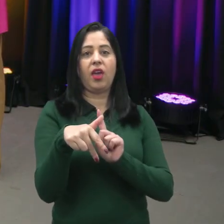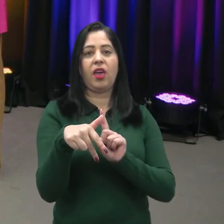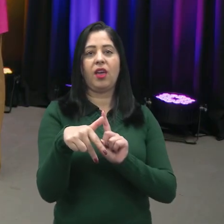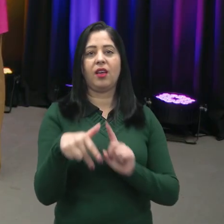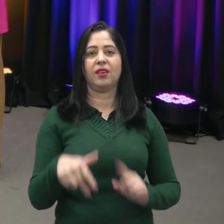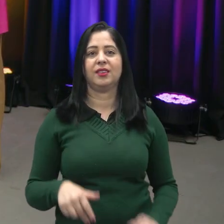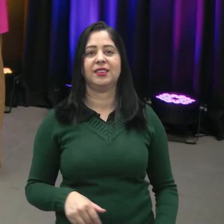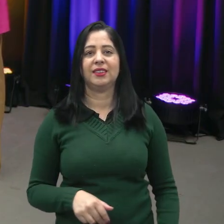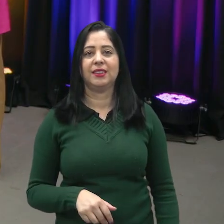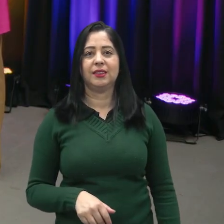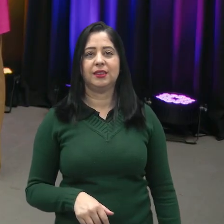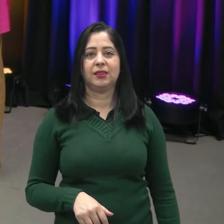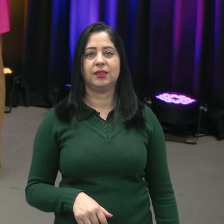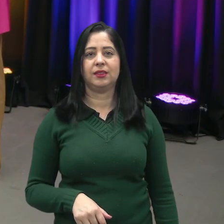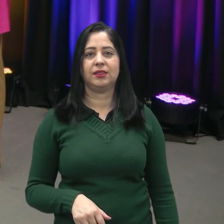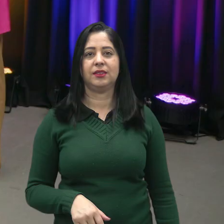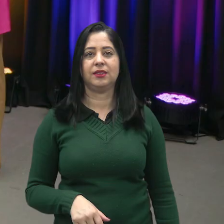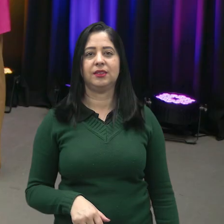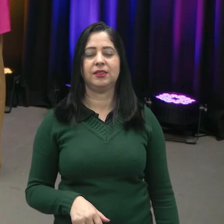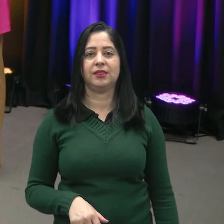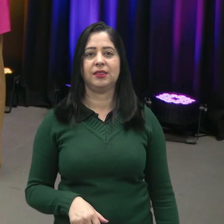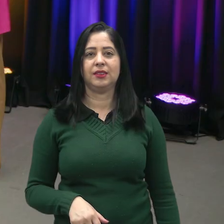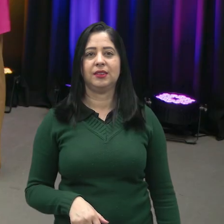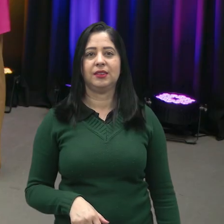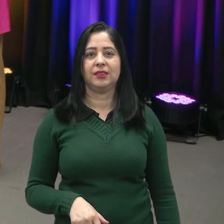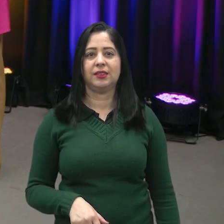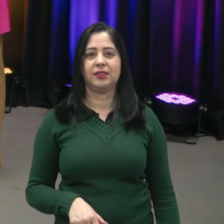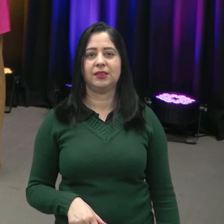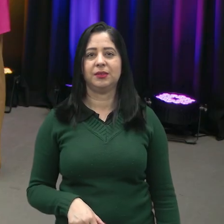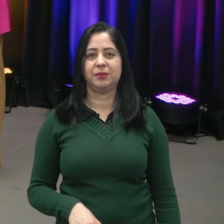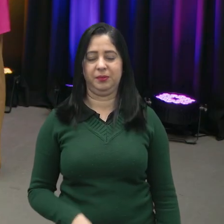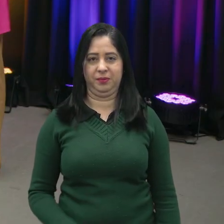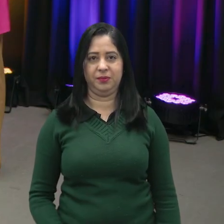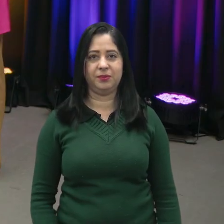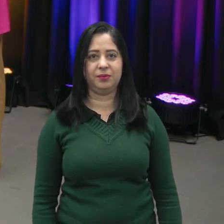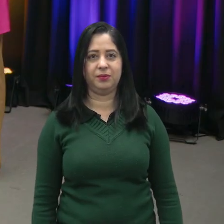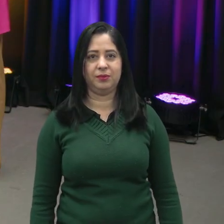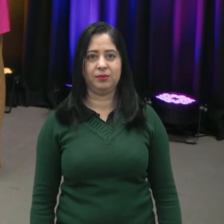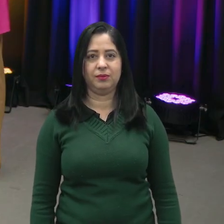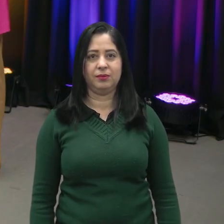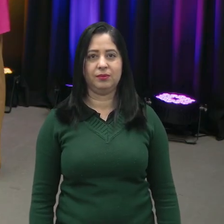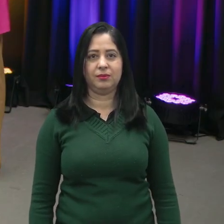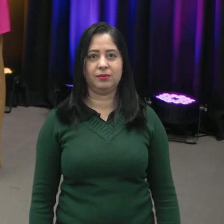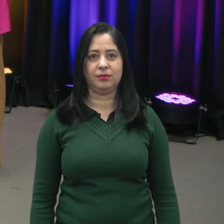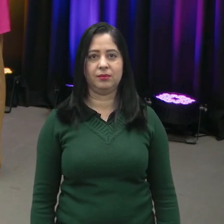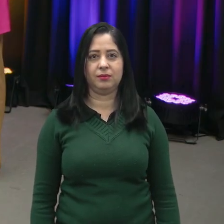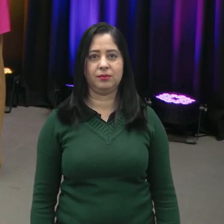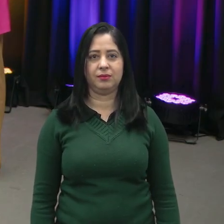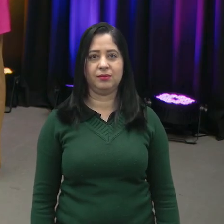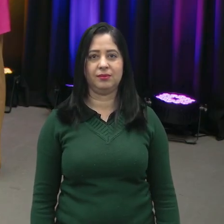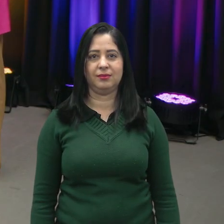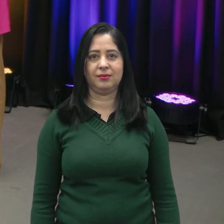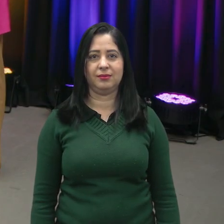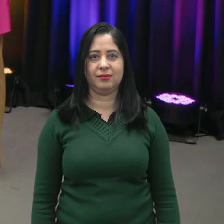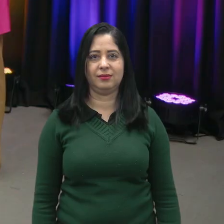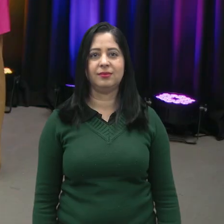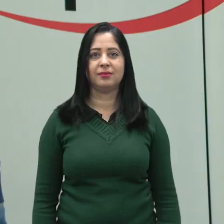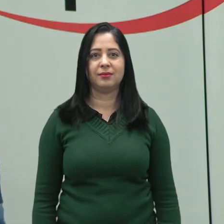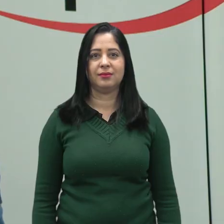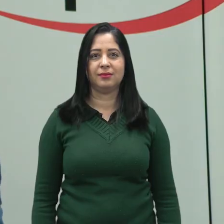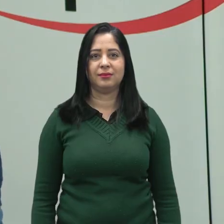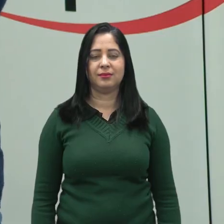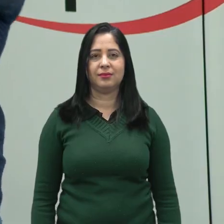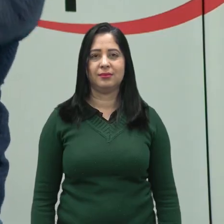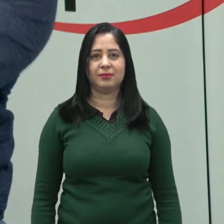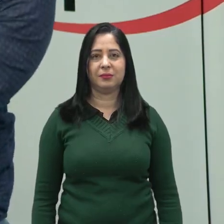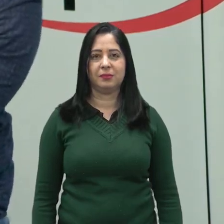fechou meus 2 braços, tá? Eu não tava esperando. O que eu vou fazer aqui? Levantar meu cotovelo, tá bom? Ah, tá. Segura a